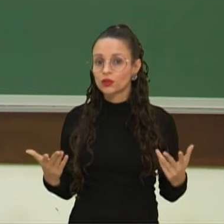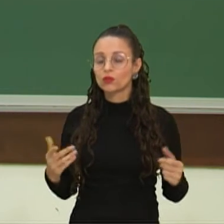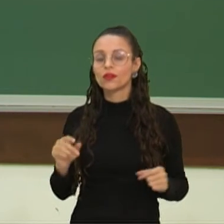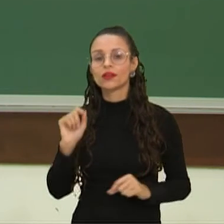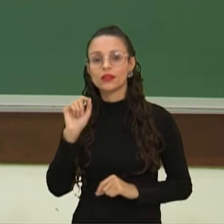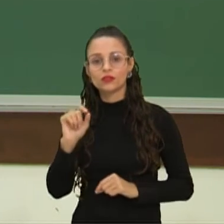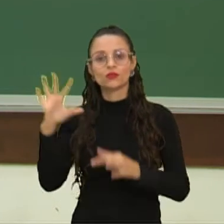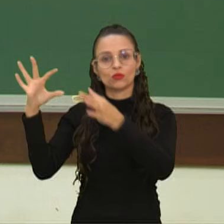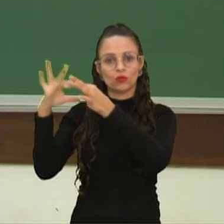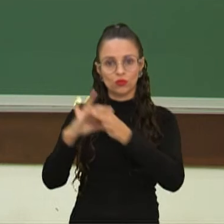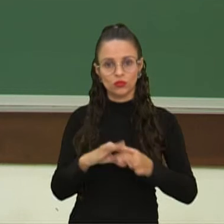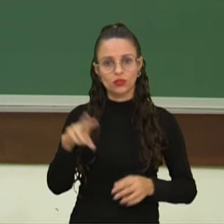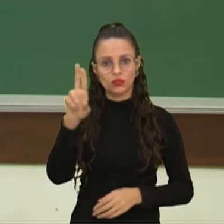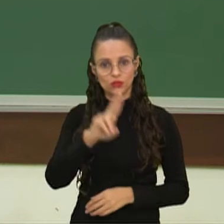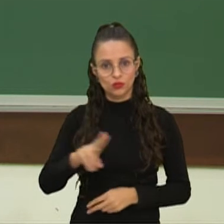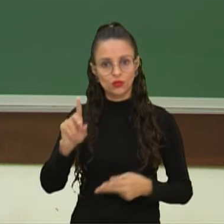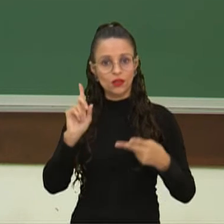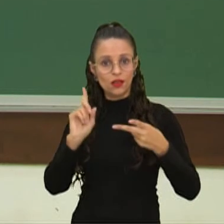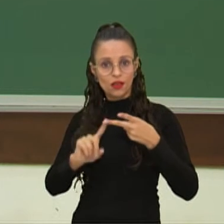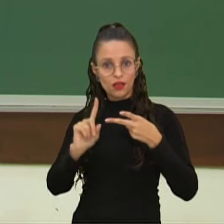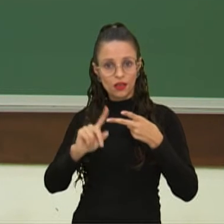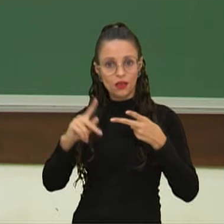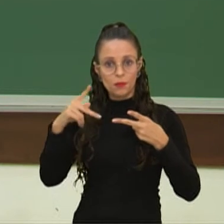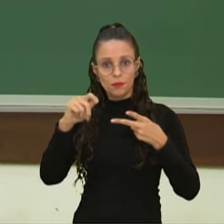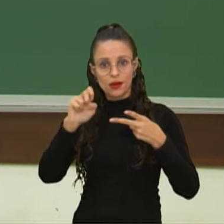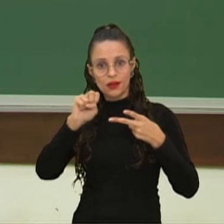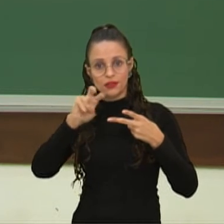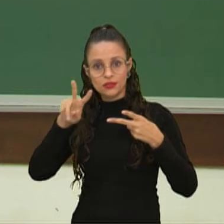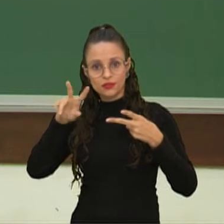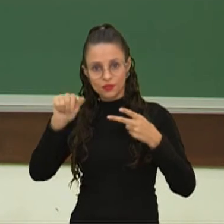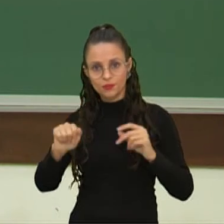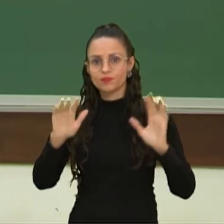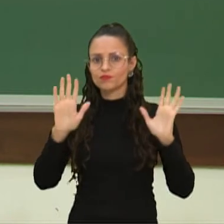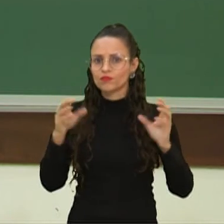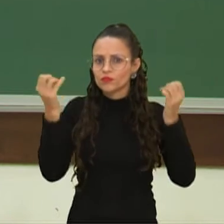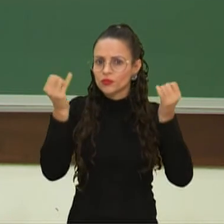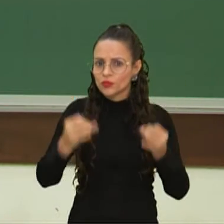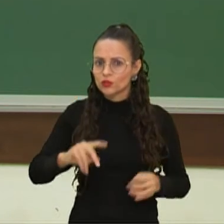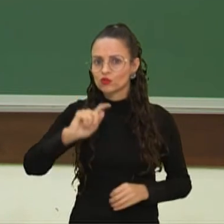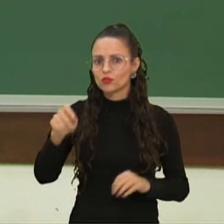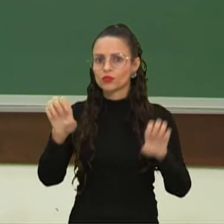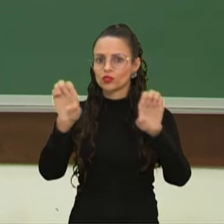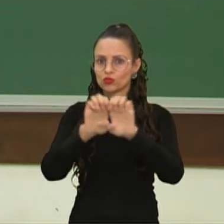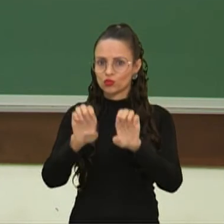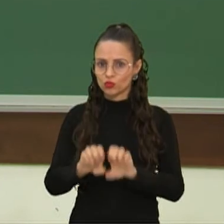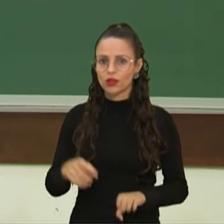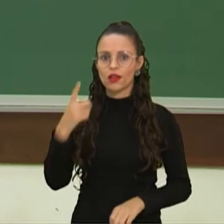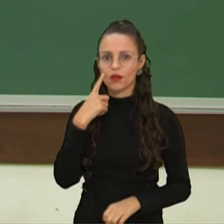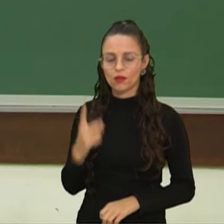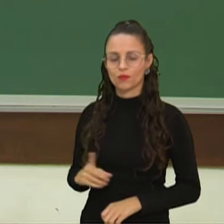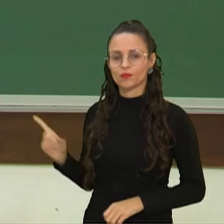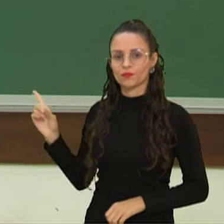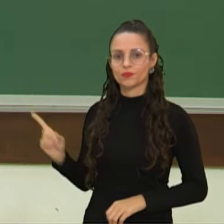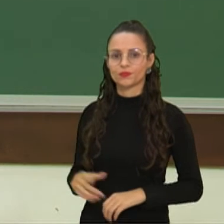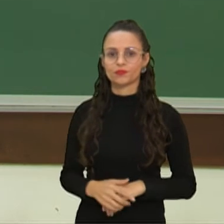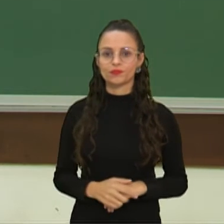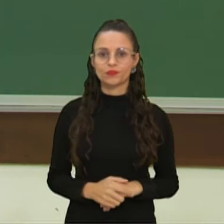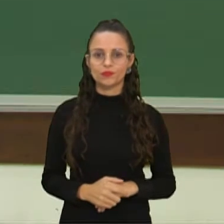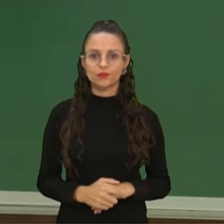de contexto que a gente usa a voz passiva. E daí a gente conversou um pouco justamente sobre a estrutura. Então, veja comigo aqui,